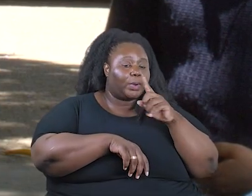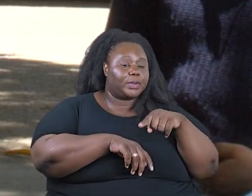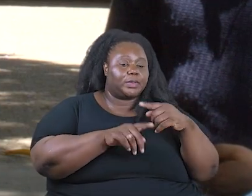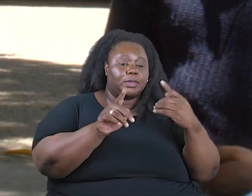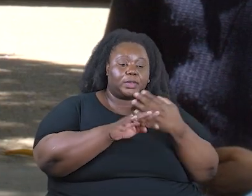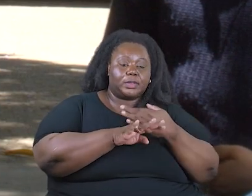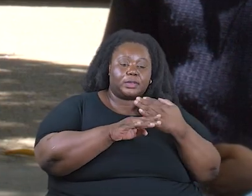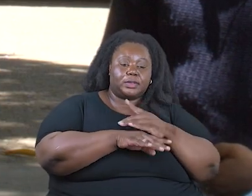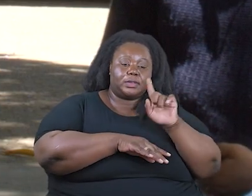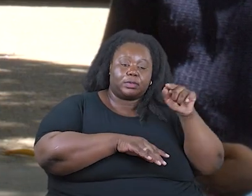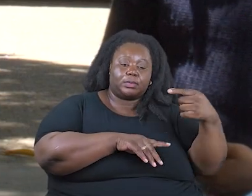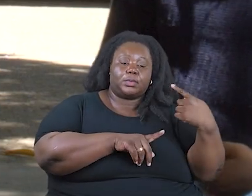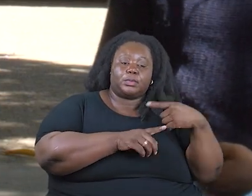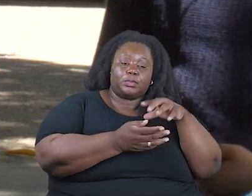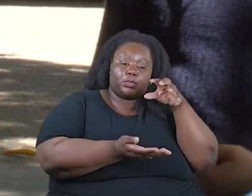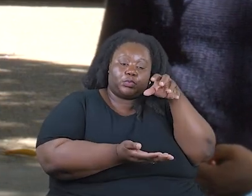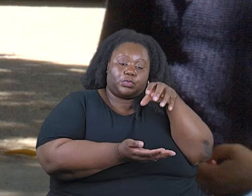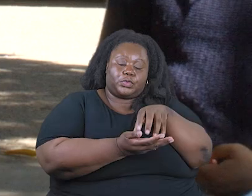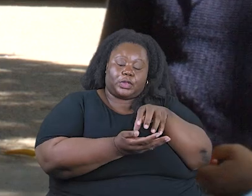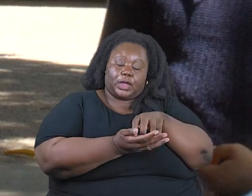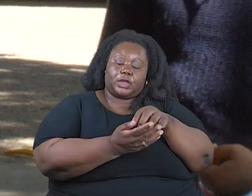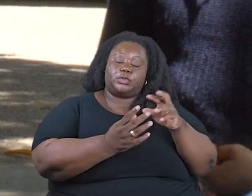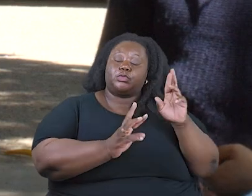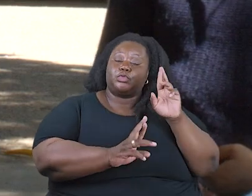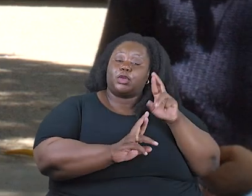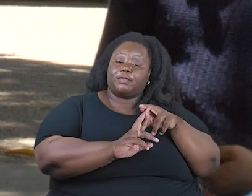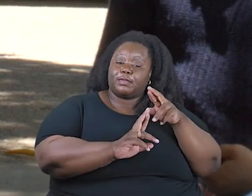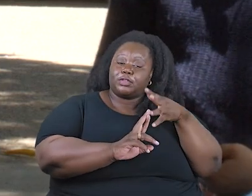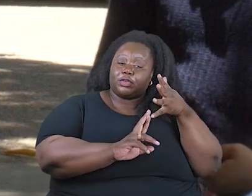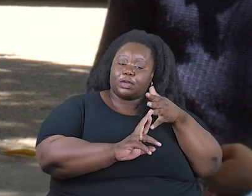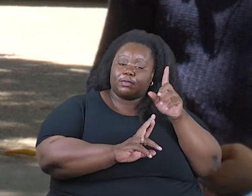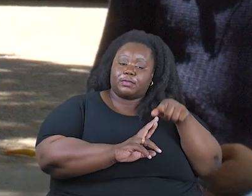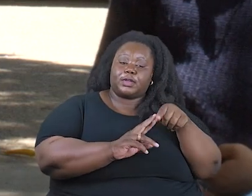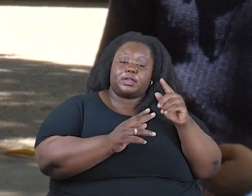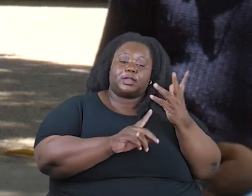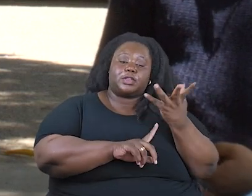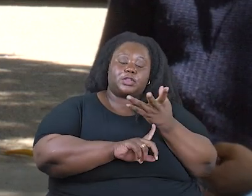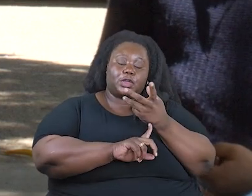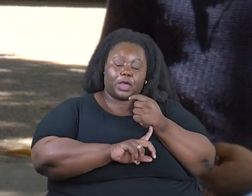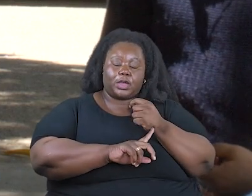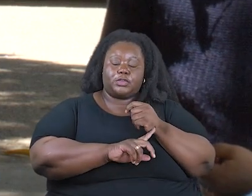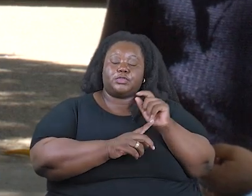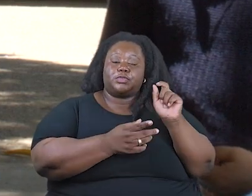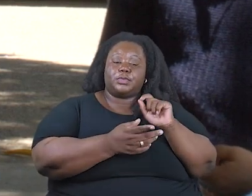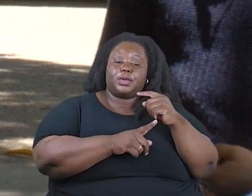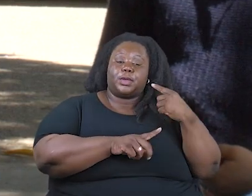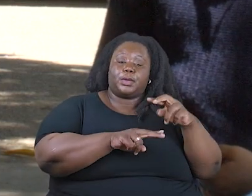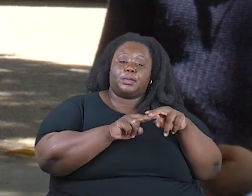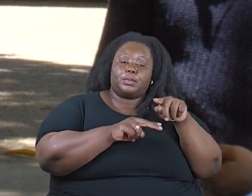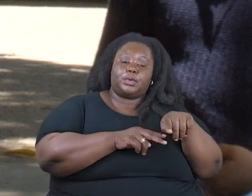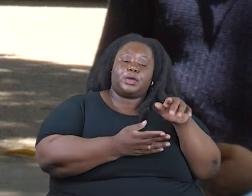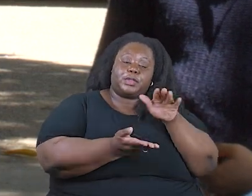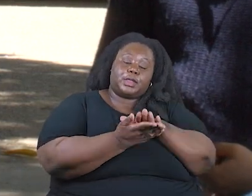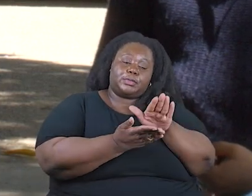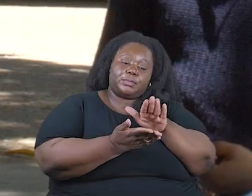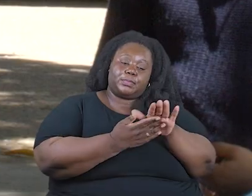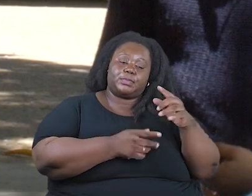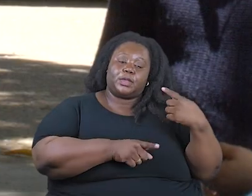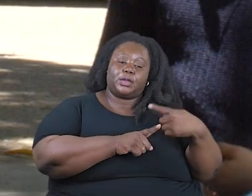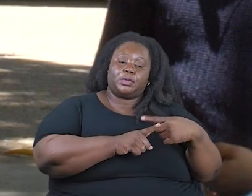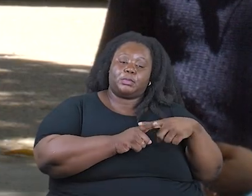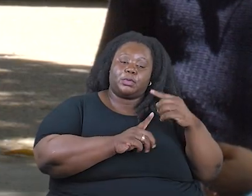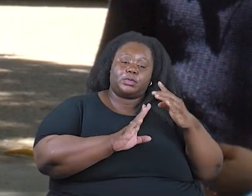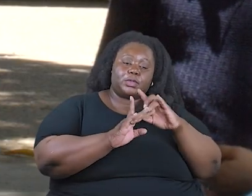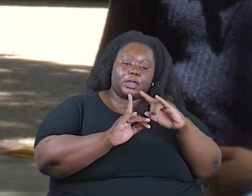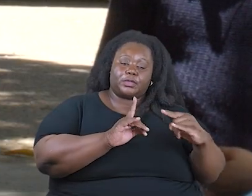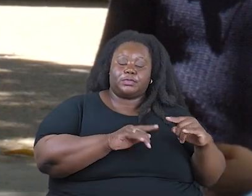é reconhecida em outras cidades como um centro de referência em artes gráficas, por conta das publicações, por